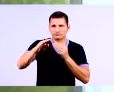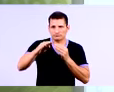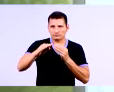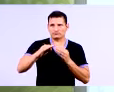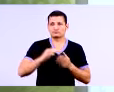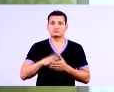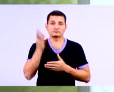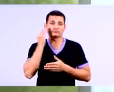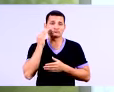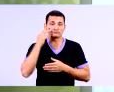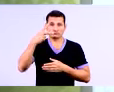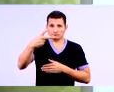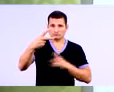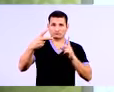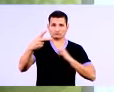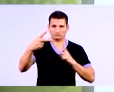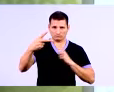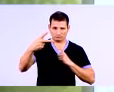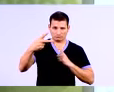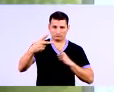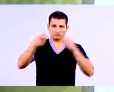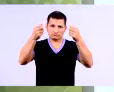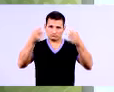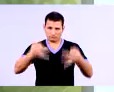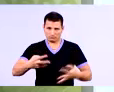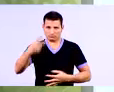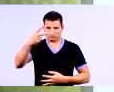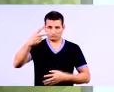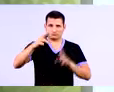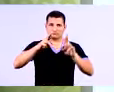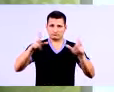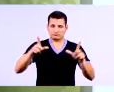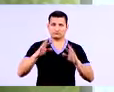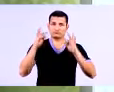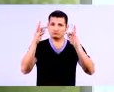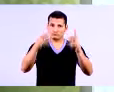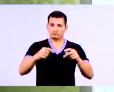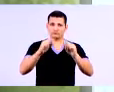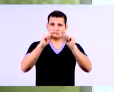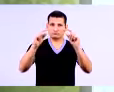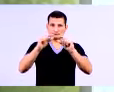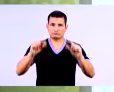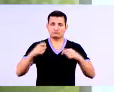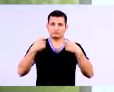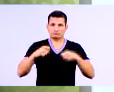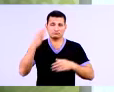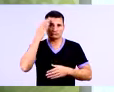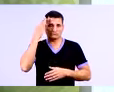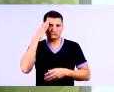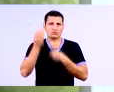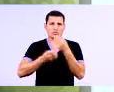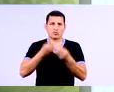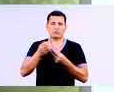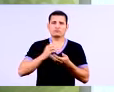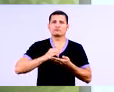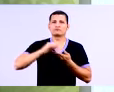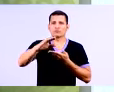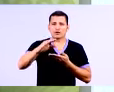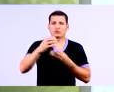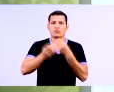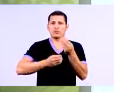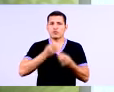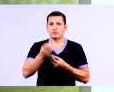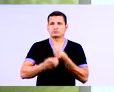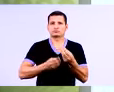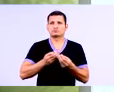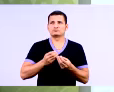existem e vamos explicar a diferença. Todo formulário precisa saber quando ele é enviado, de que forma ele tem que enviar